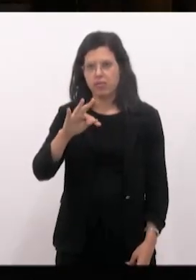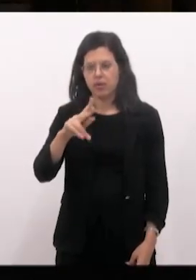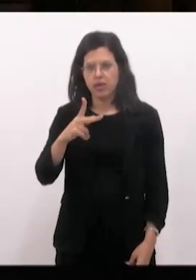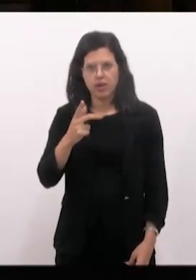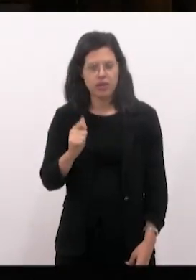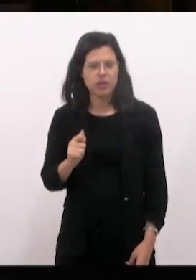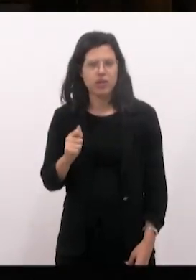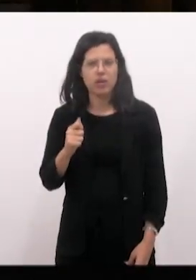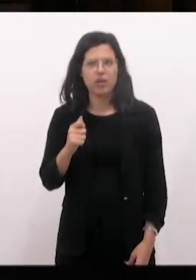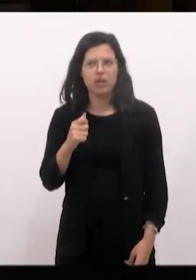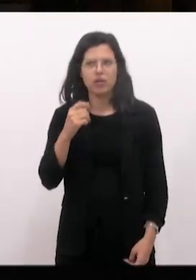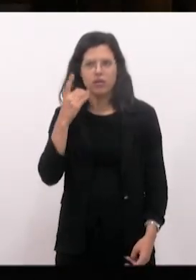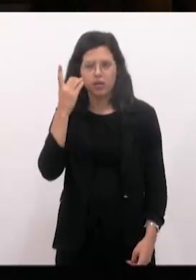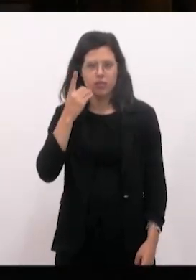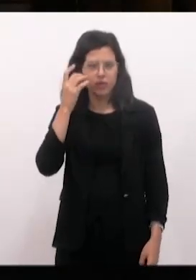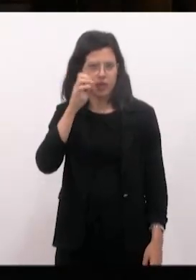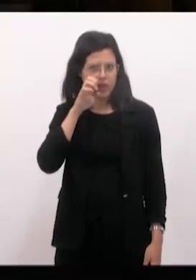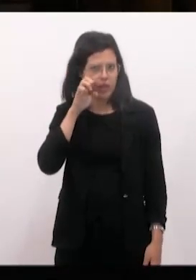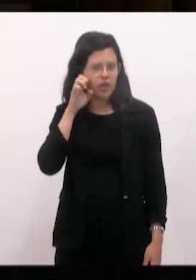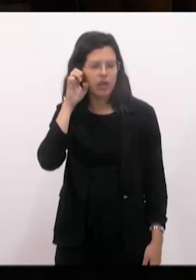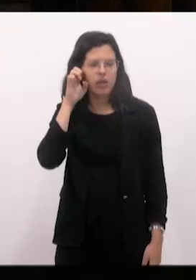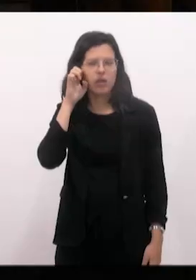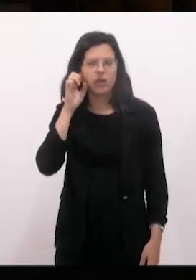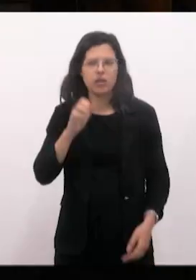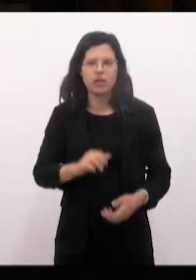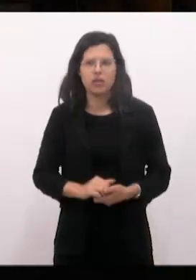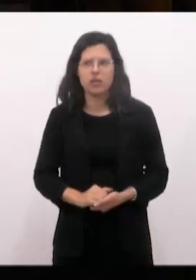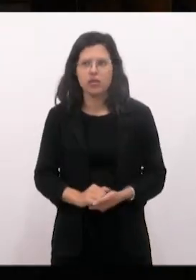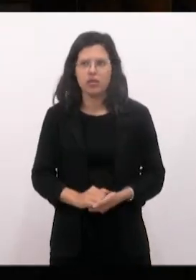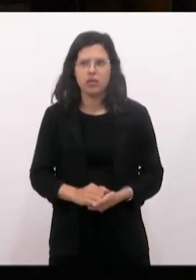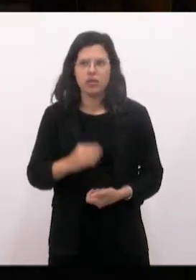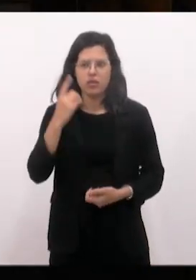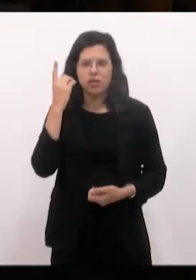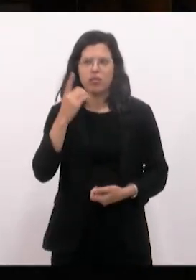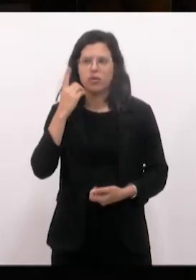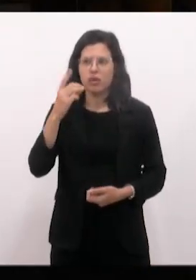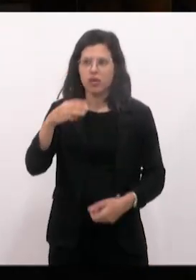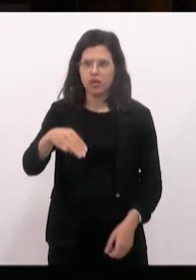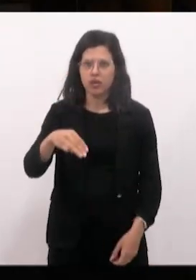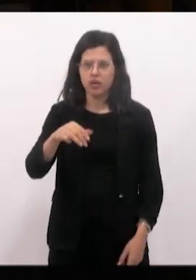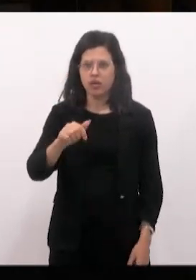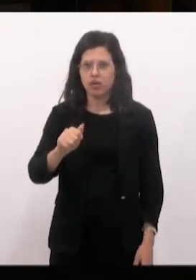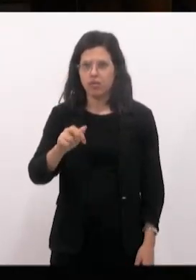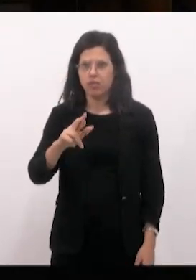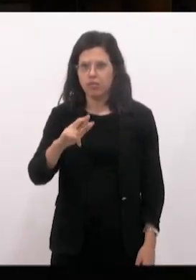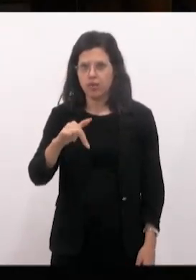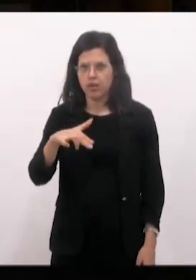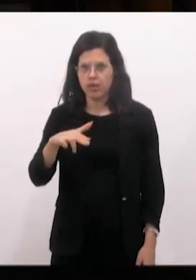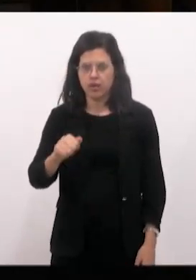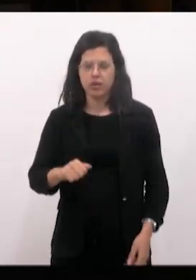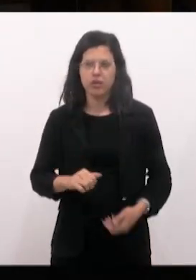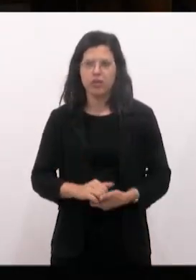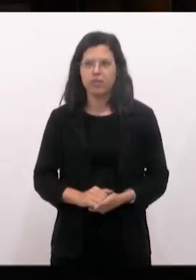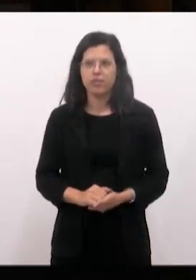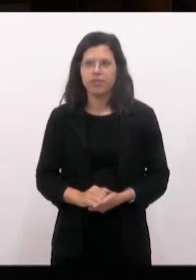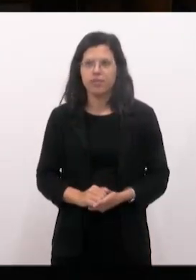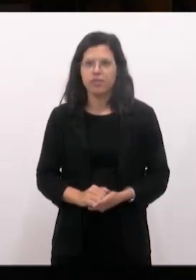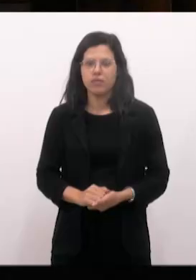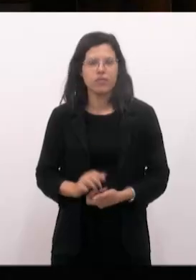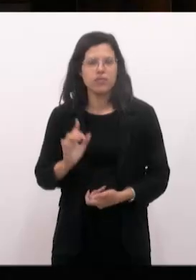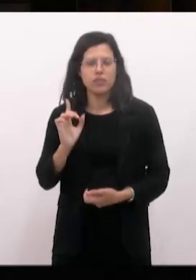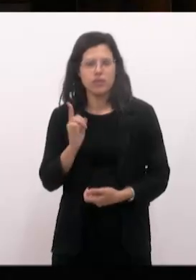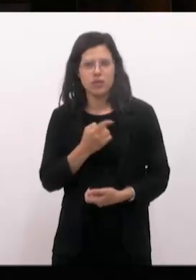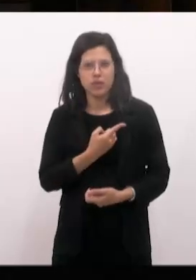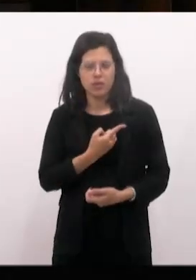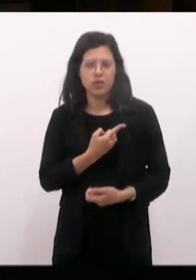deputada Élica Takimoto, deputada Marina do MST, demos entrada